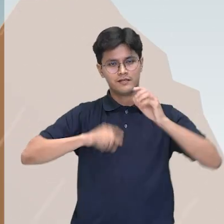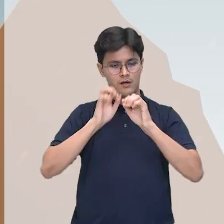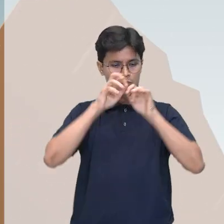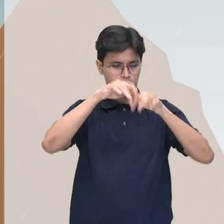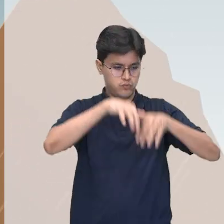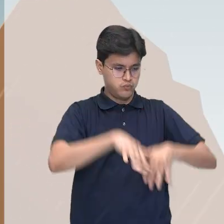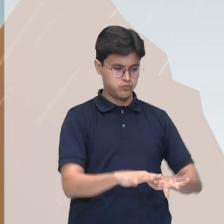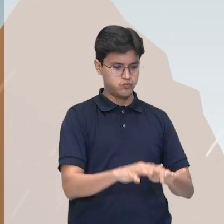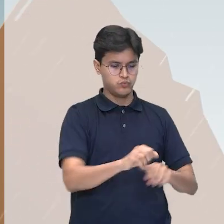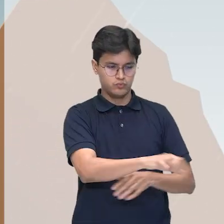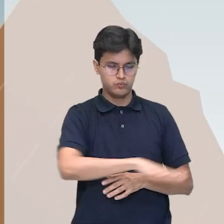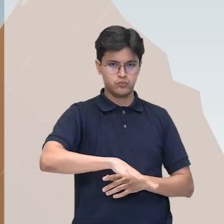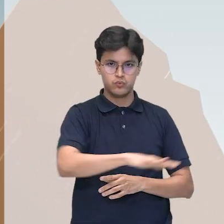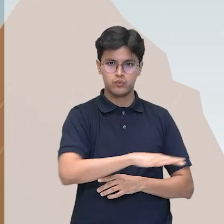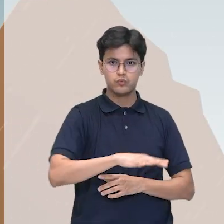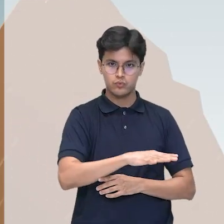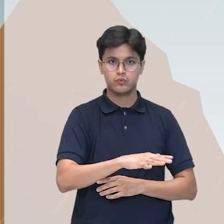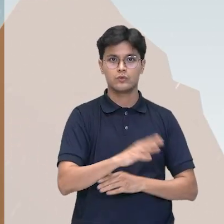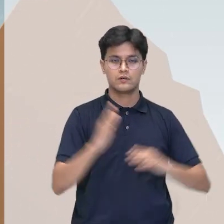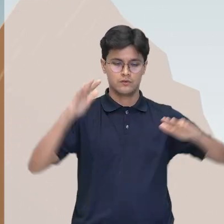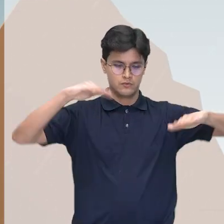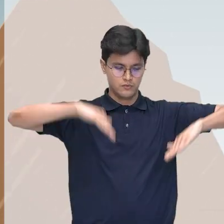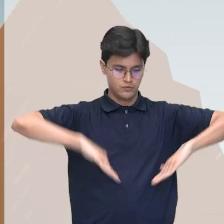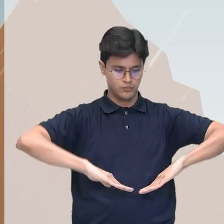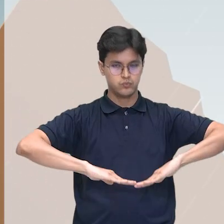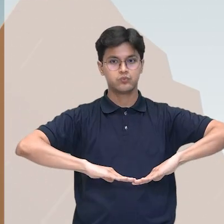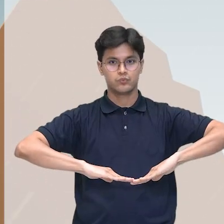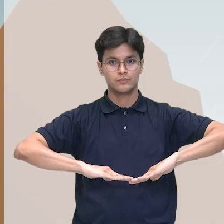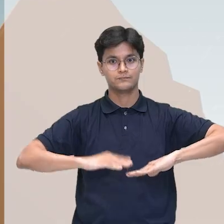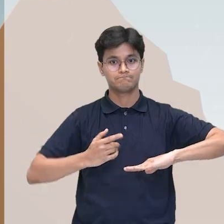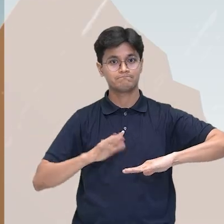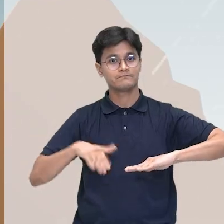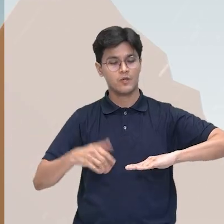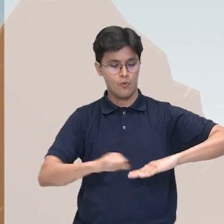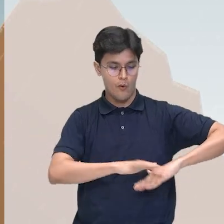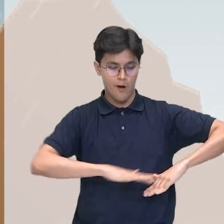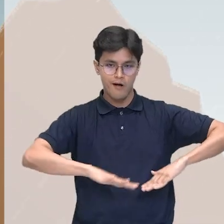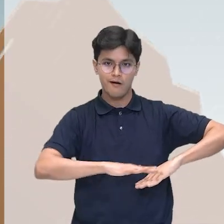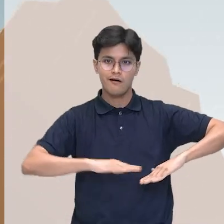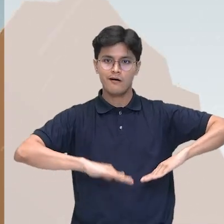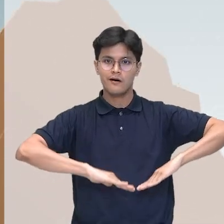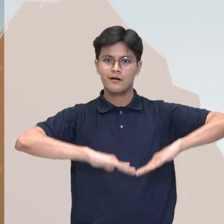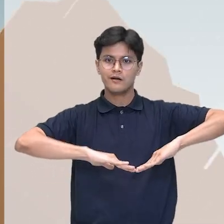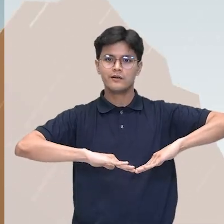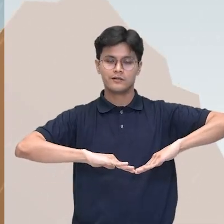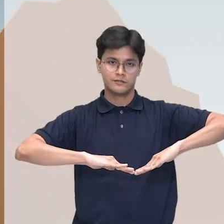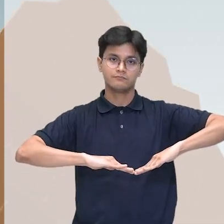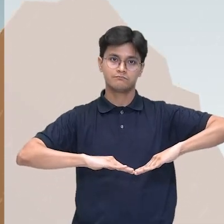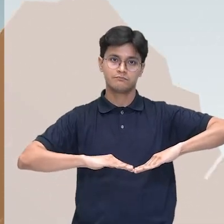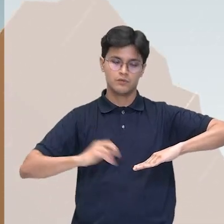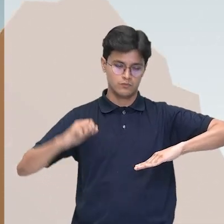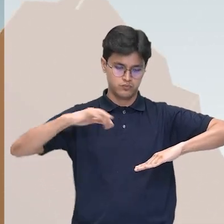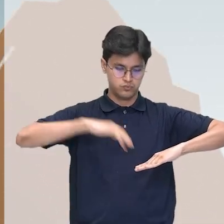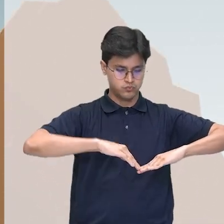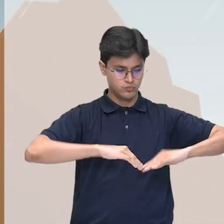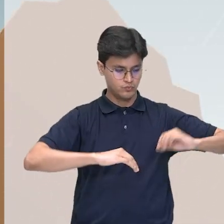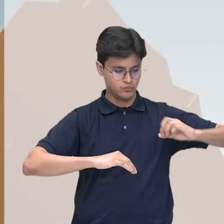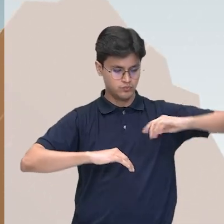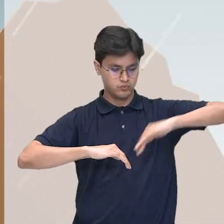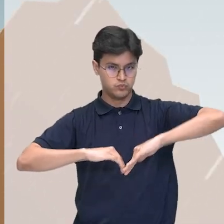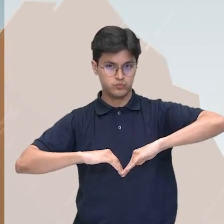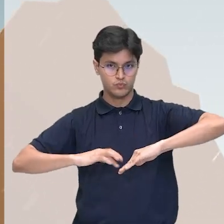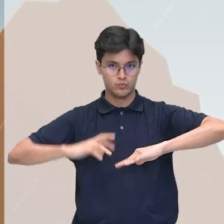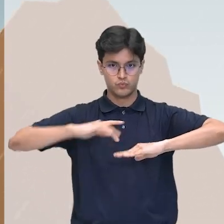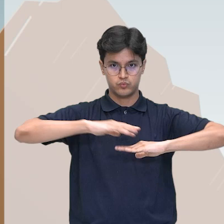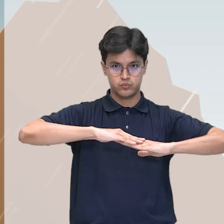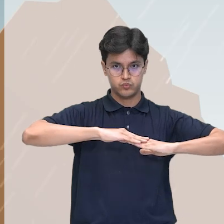áreas mais baixas, como as depressões do relevo. As áreas mais baixas começam a receber várias camadas de sedimentos, junto